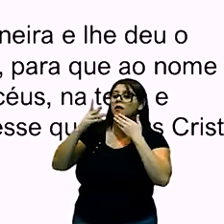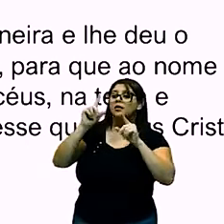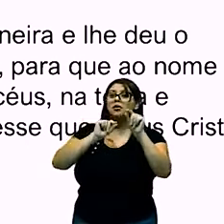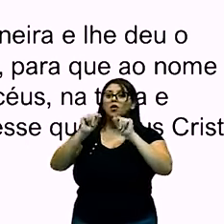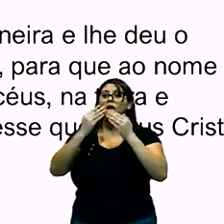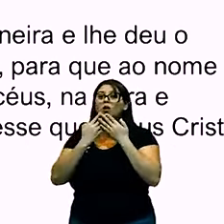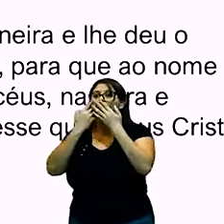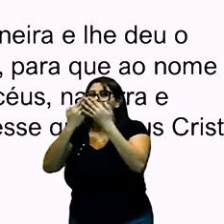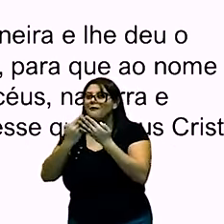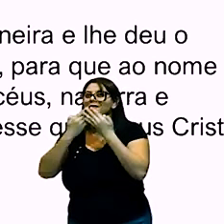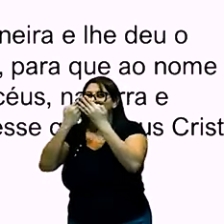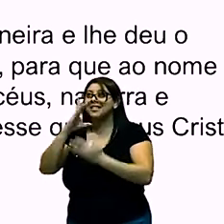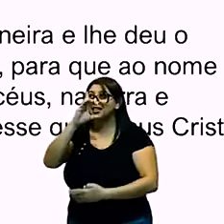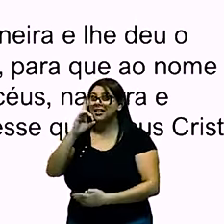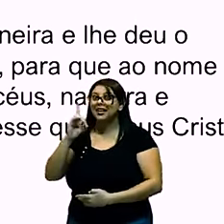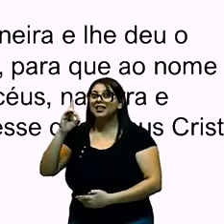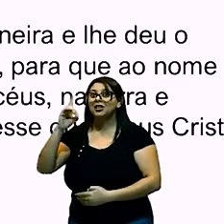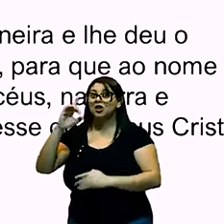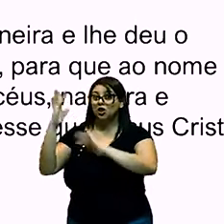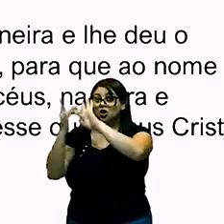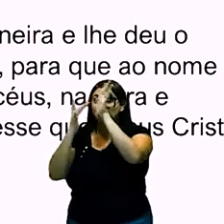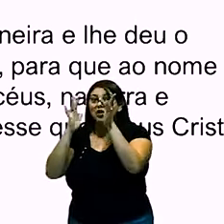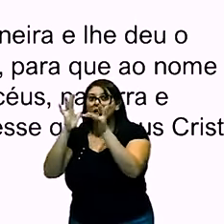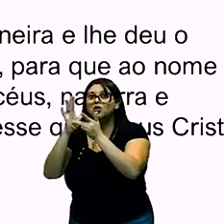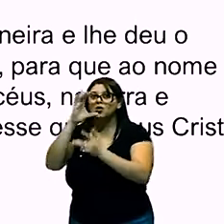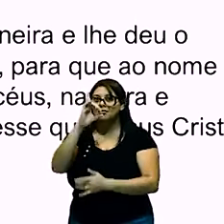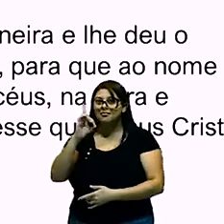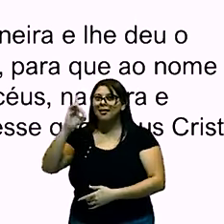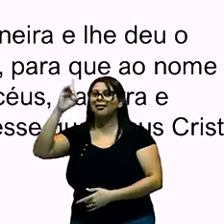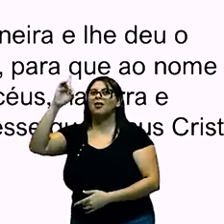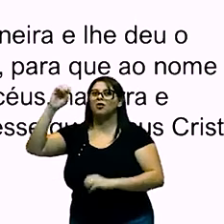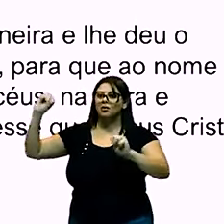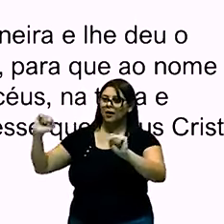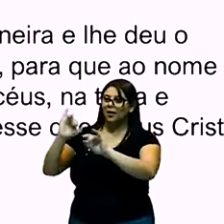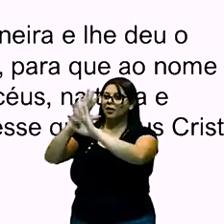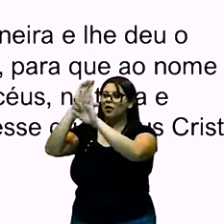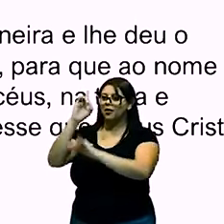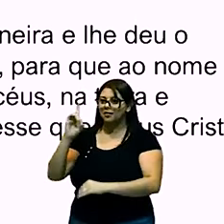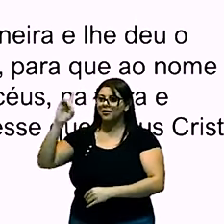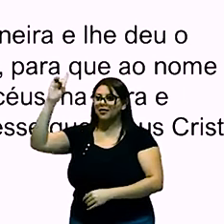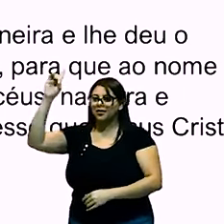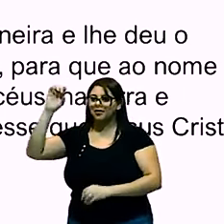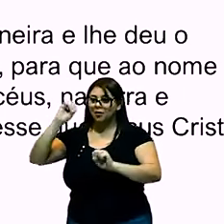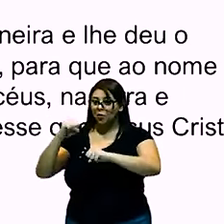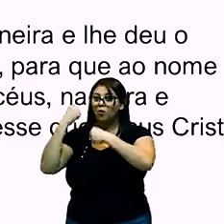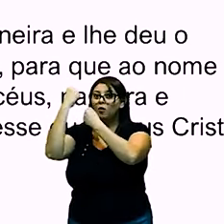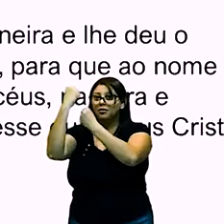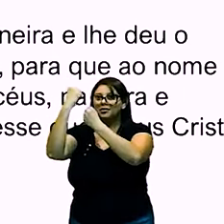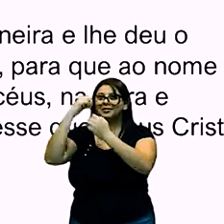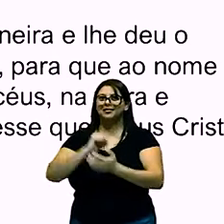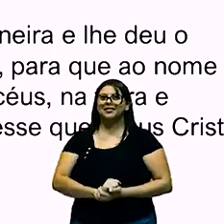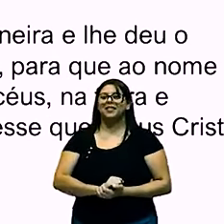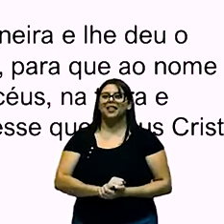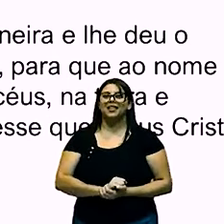É Ele que é o nosso mediador. Por isso que é somente Cristo, e nós cremos nisso, e nós cantamos desse